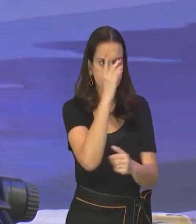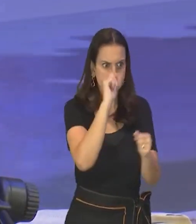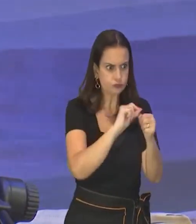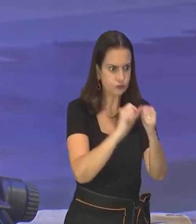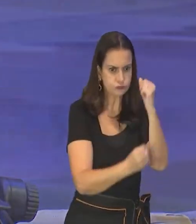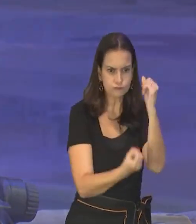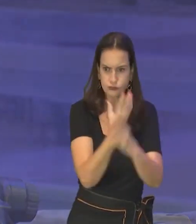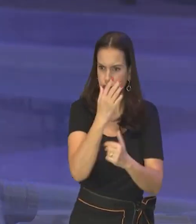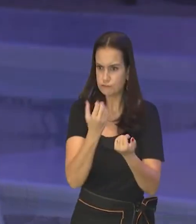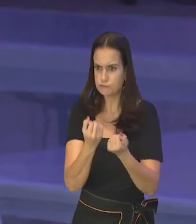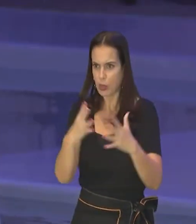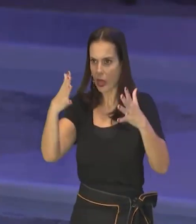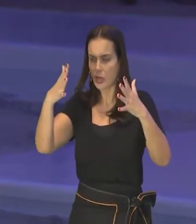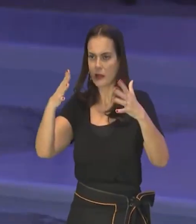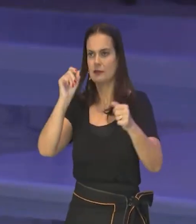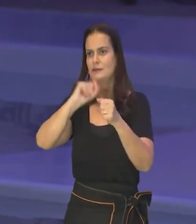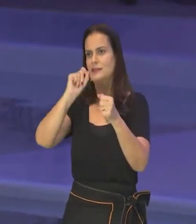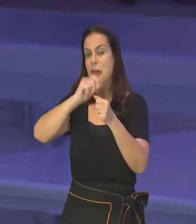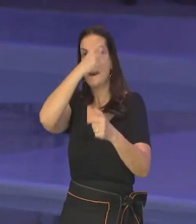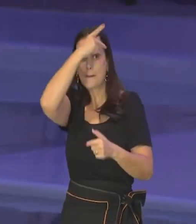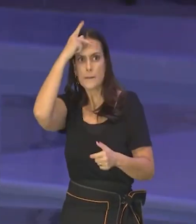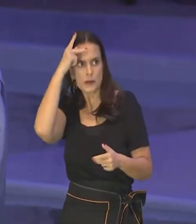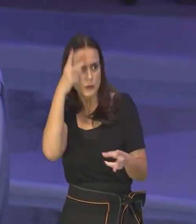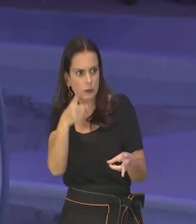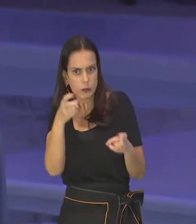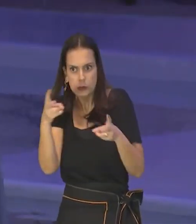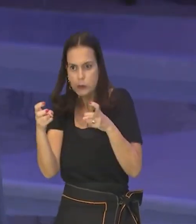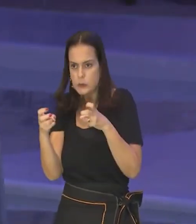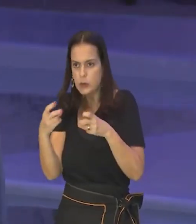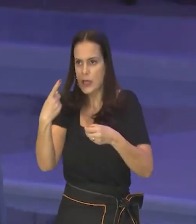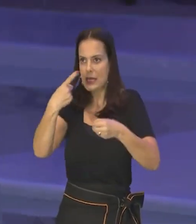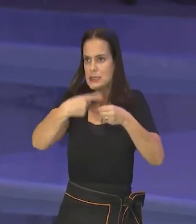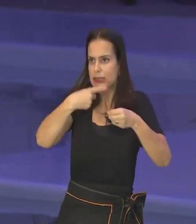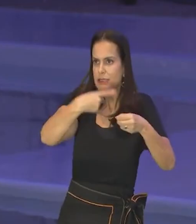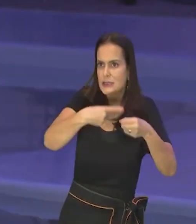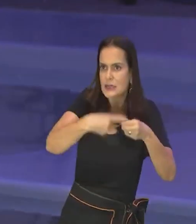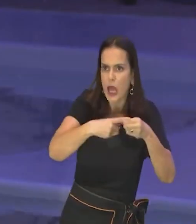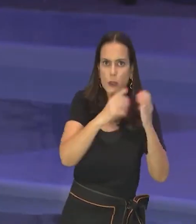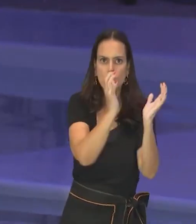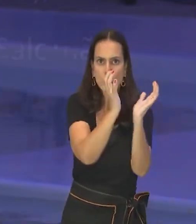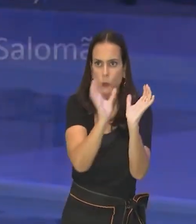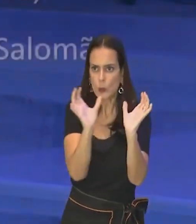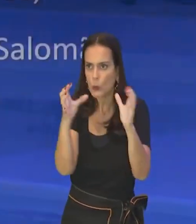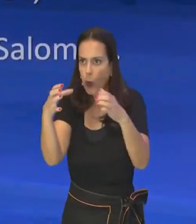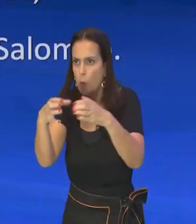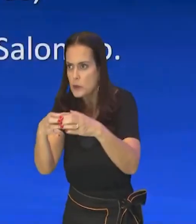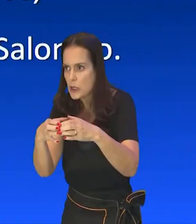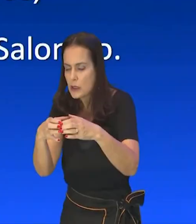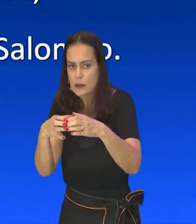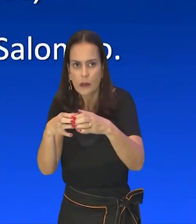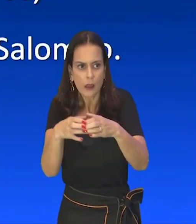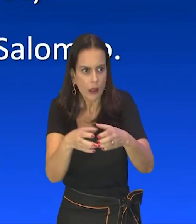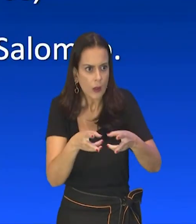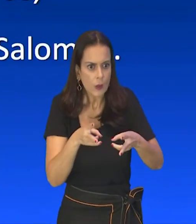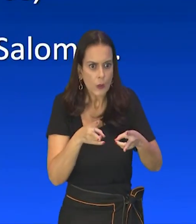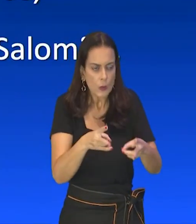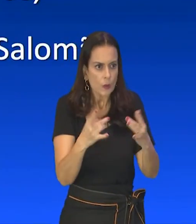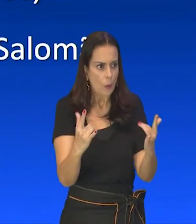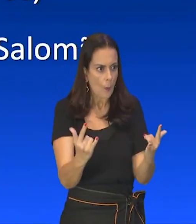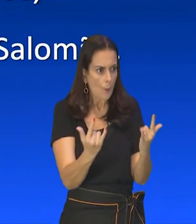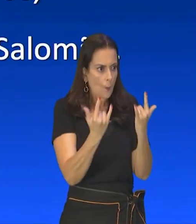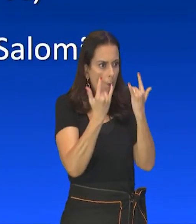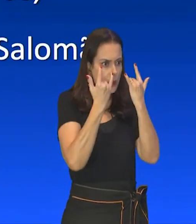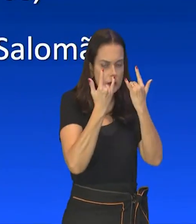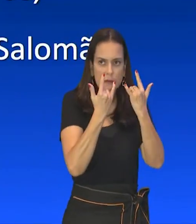milagres, e as pessoas, a cidade, a comunidade, elas estavam sendo atraídas